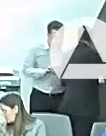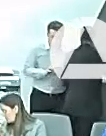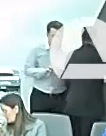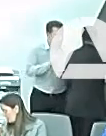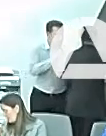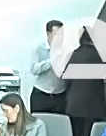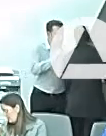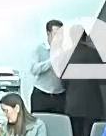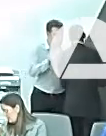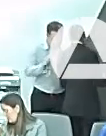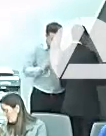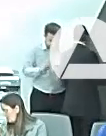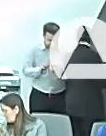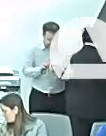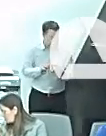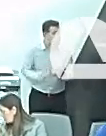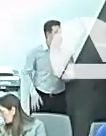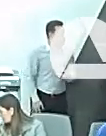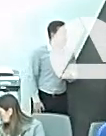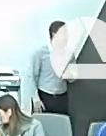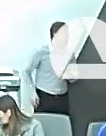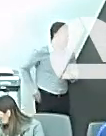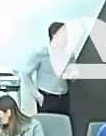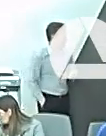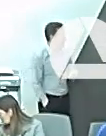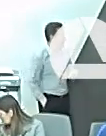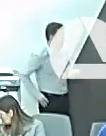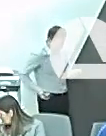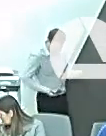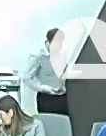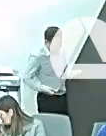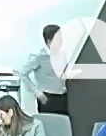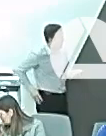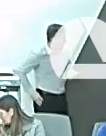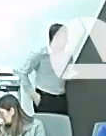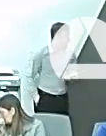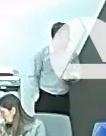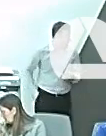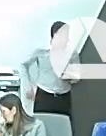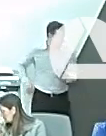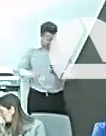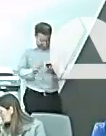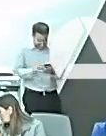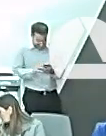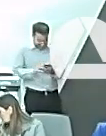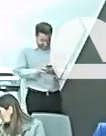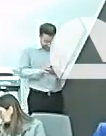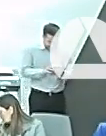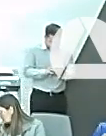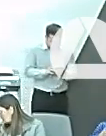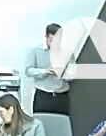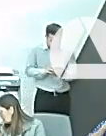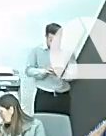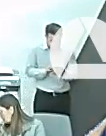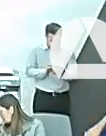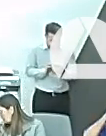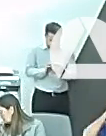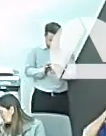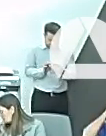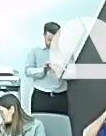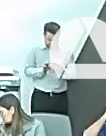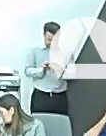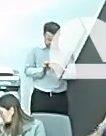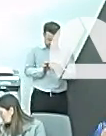lei orgânica e vai estender nos quatro anos de governo e nada se faz a gente precisa juntar todo mundo mobilizar